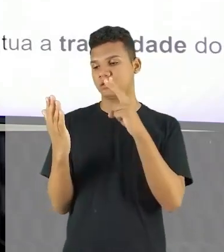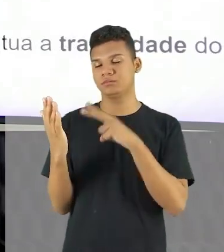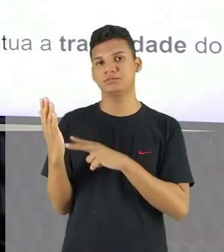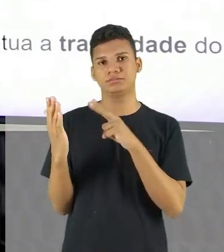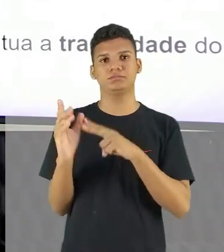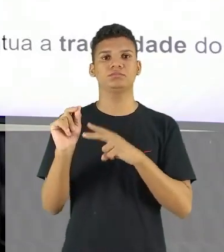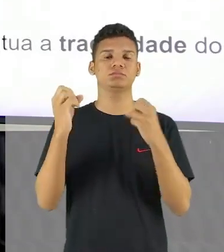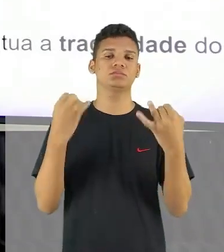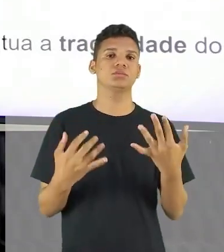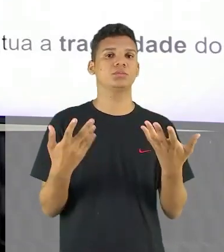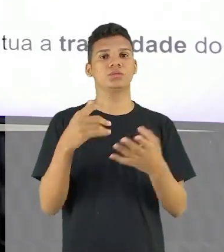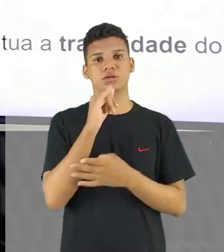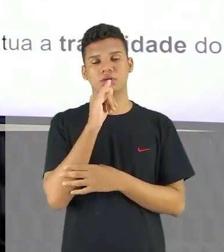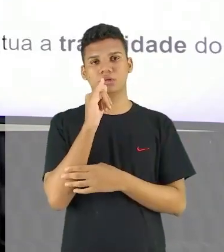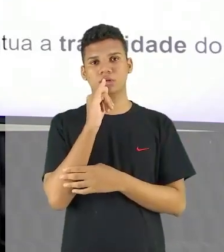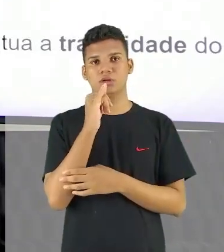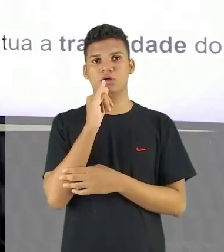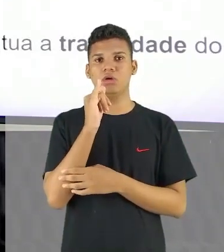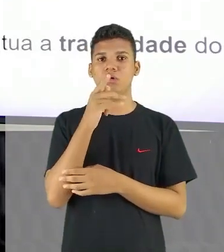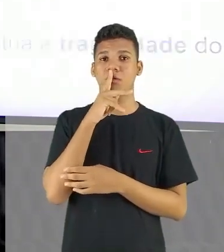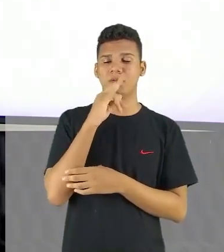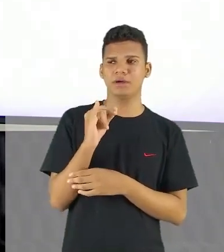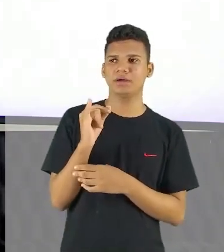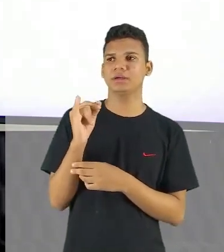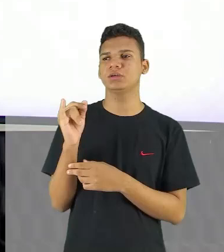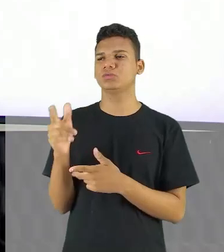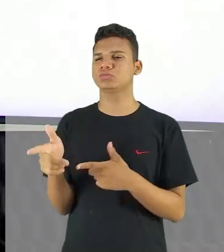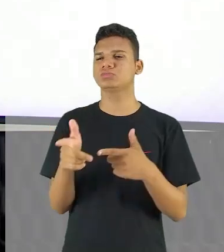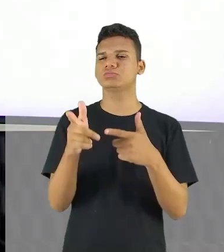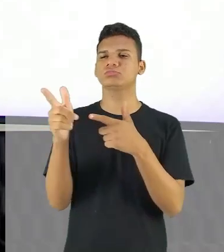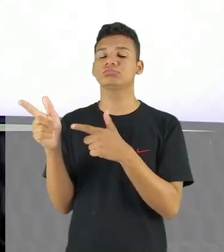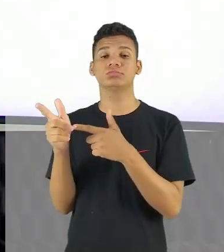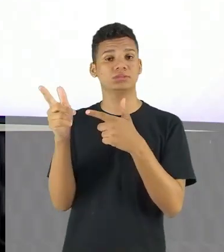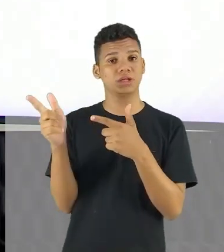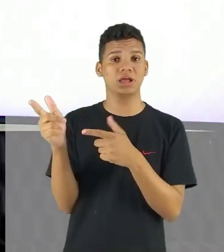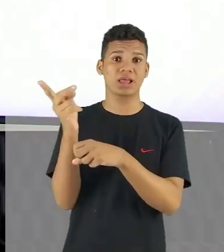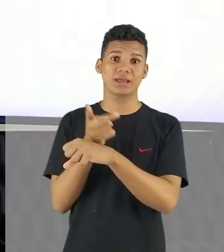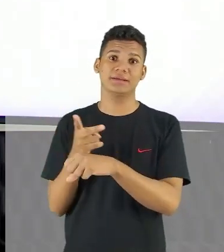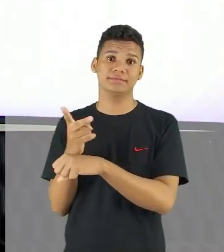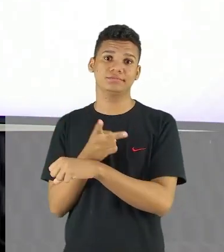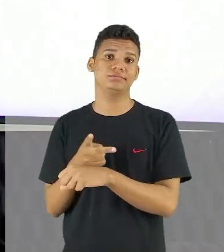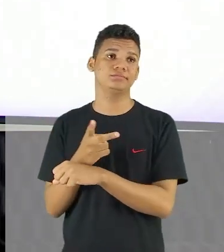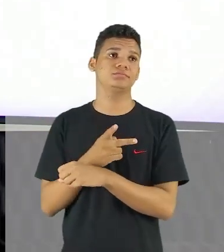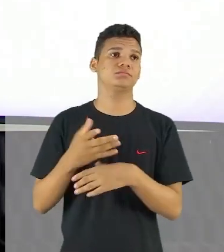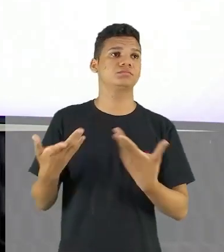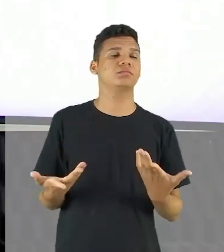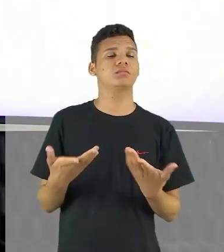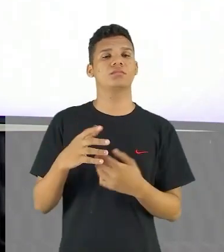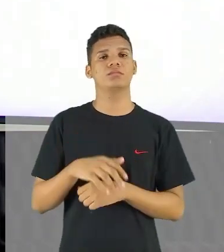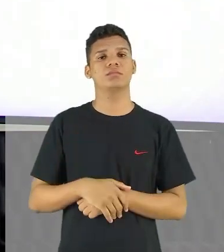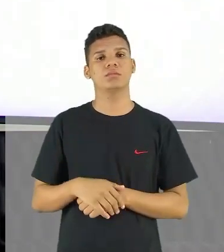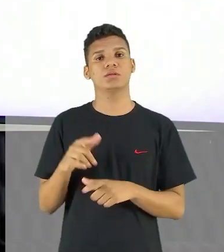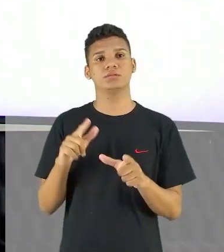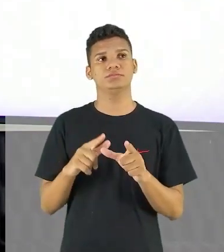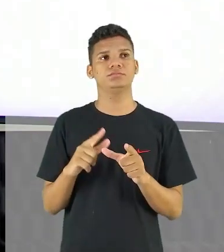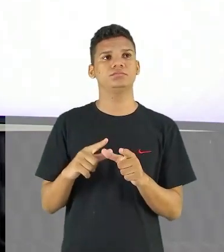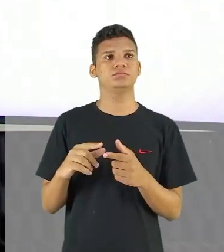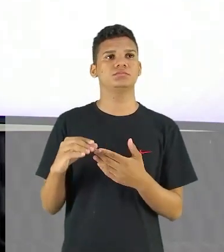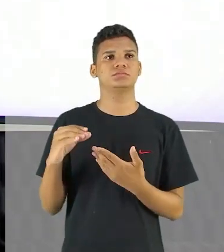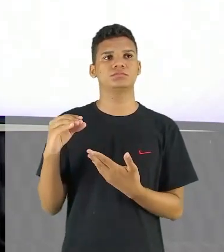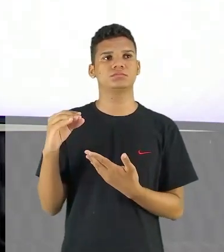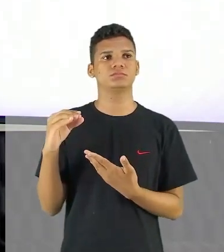astúcia do pai caçador. Ele é astuto mesmo, né? Linguagem referencial e objetiva, gente,